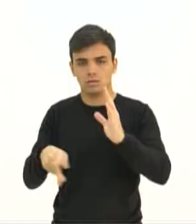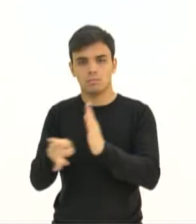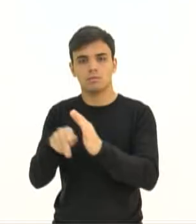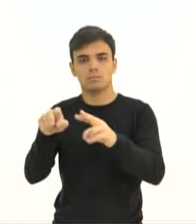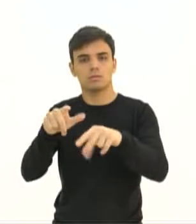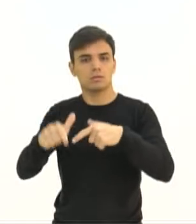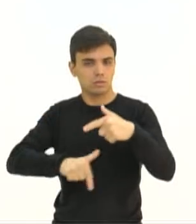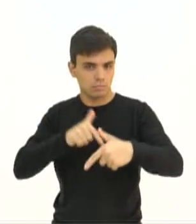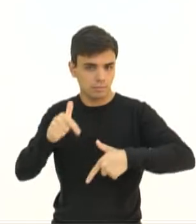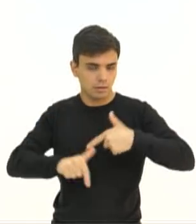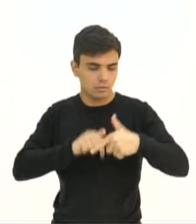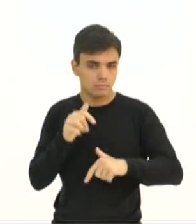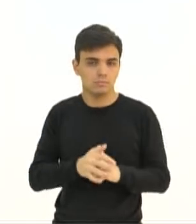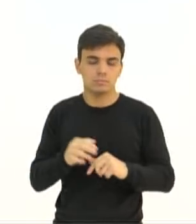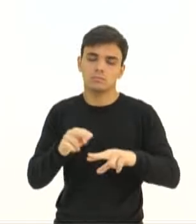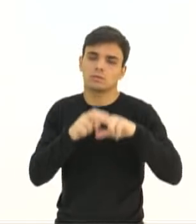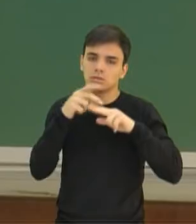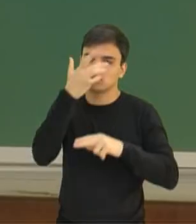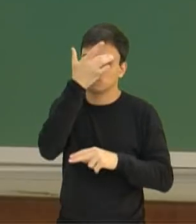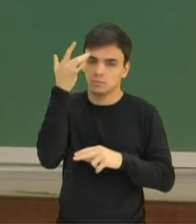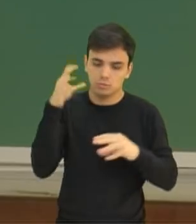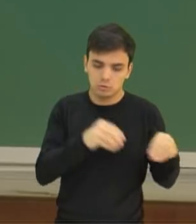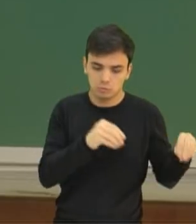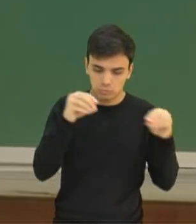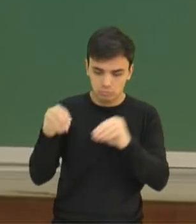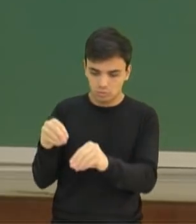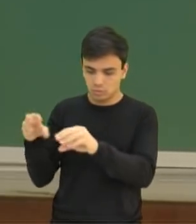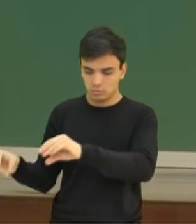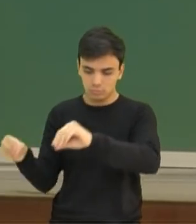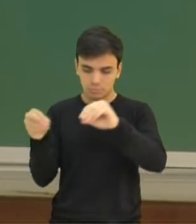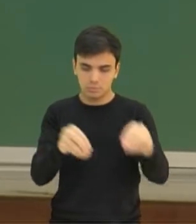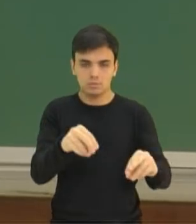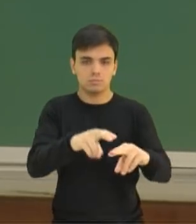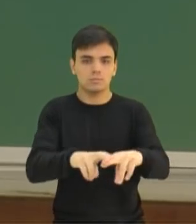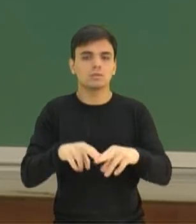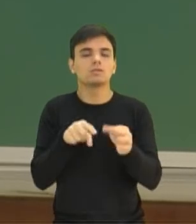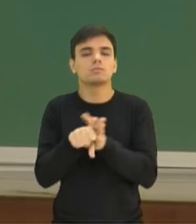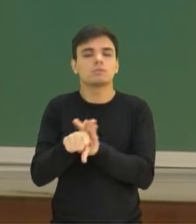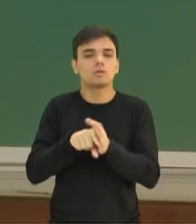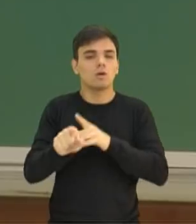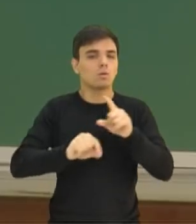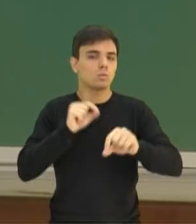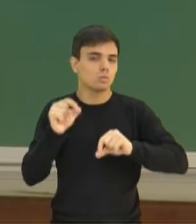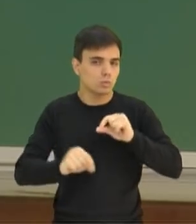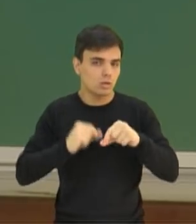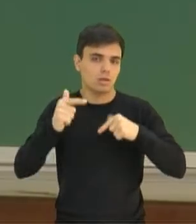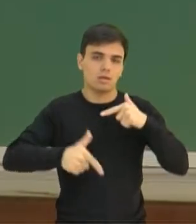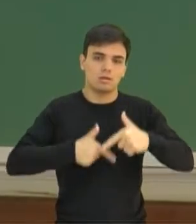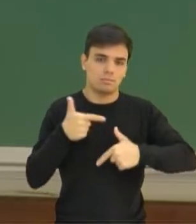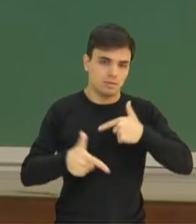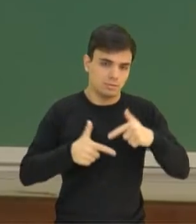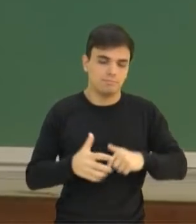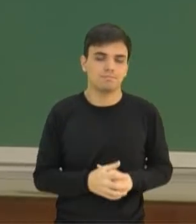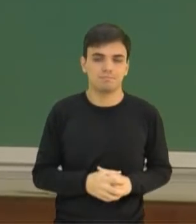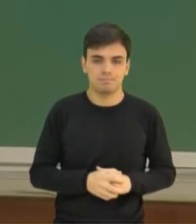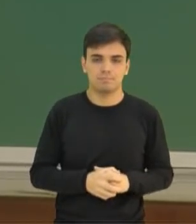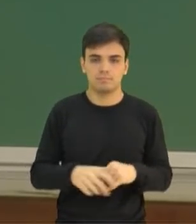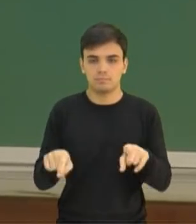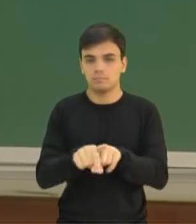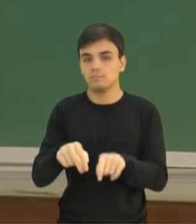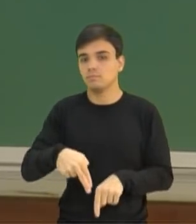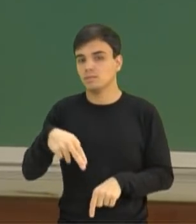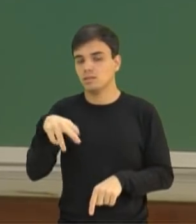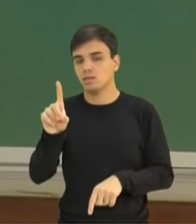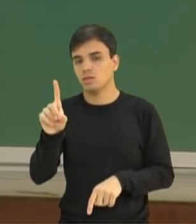trabalho, né? Porque as pessoas migram de uma região para outra justamente em busca ali de trabalho, né? O